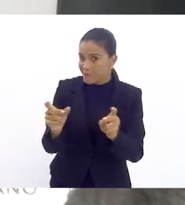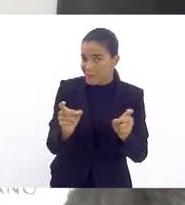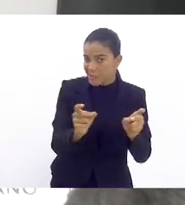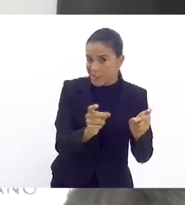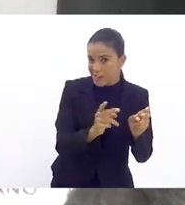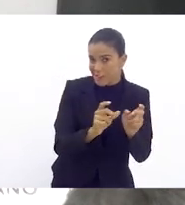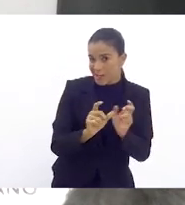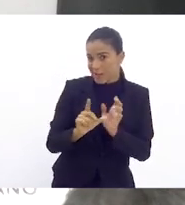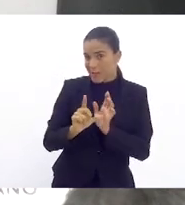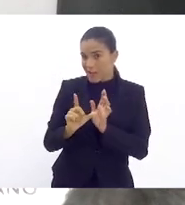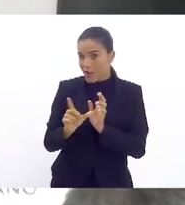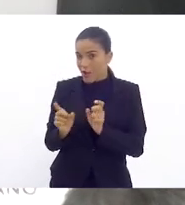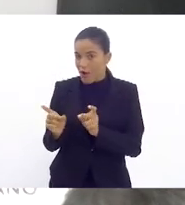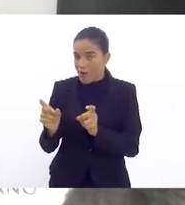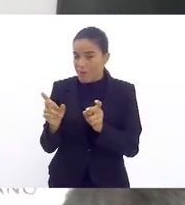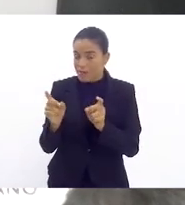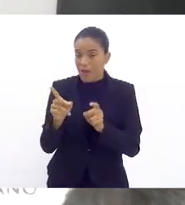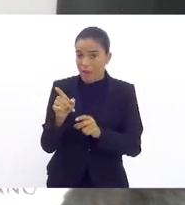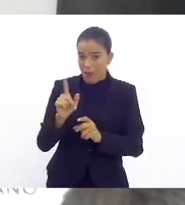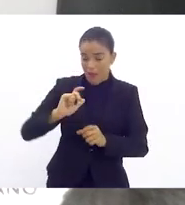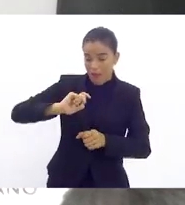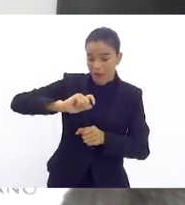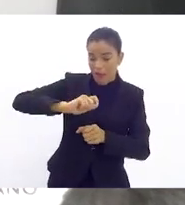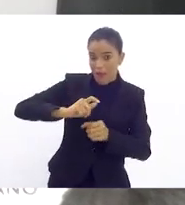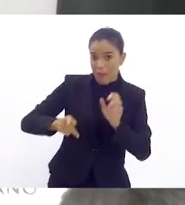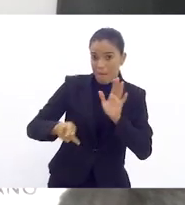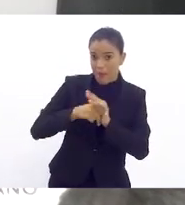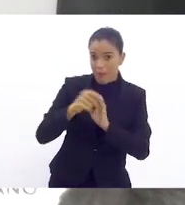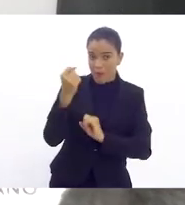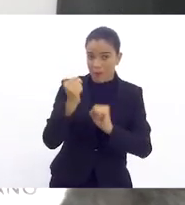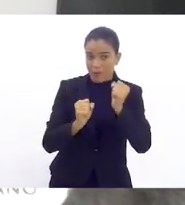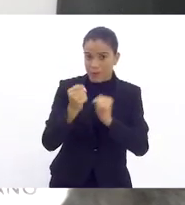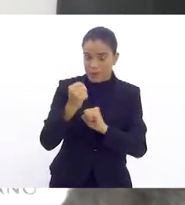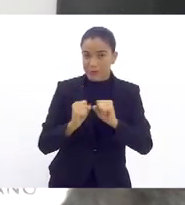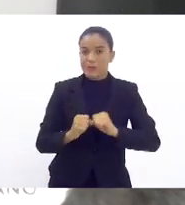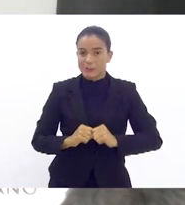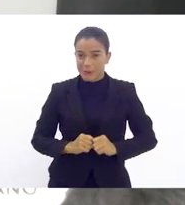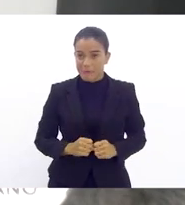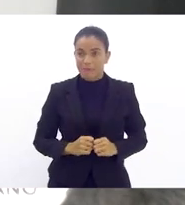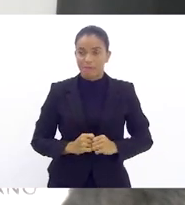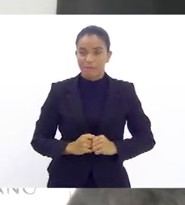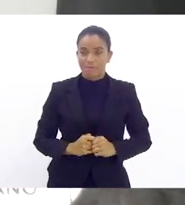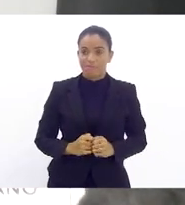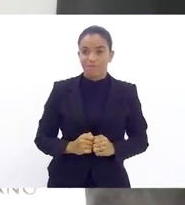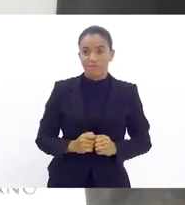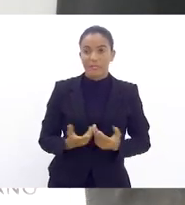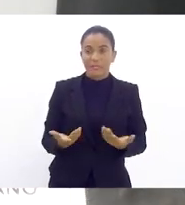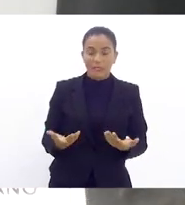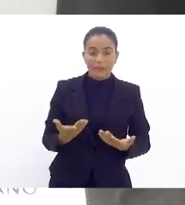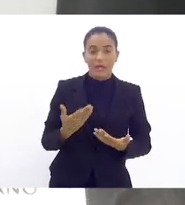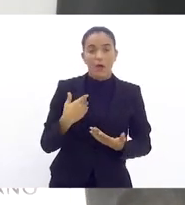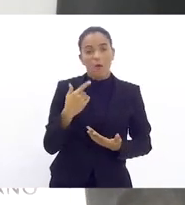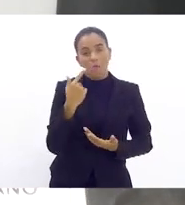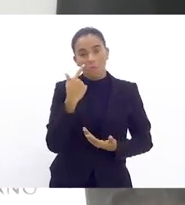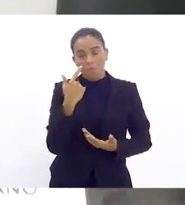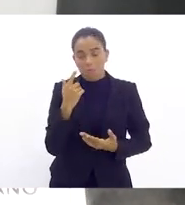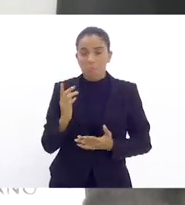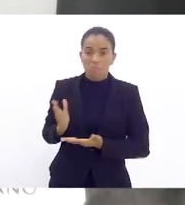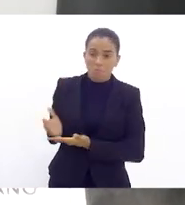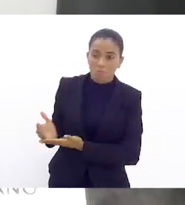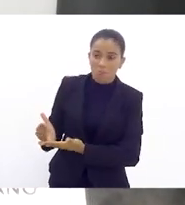no comércio era a água que tinha sido engarrafada pelas indústrias. Então, trabalhei com o número de parâmetros menor possível, mas que